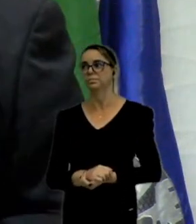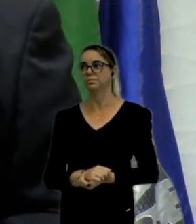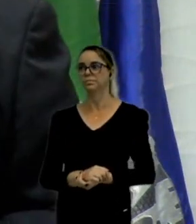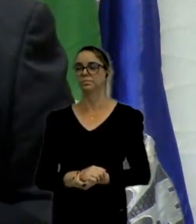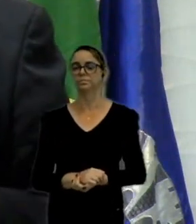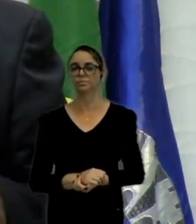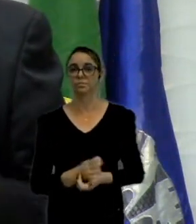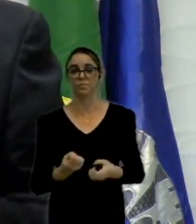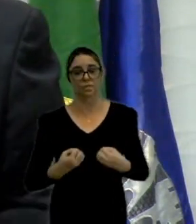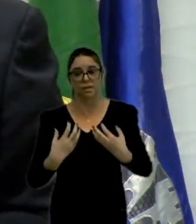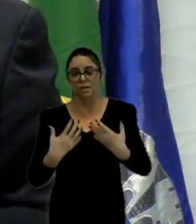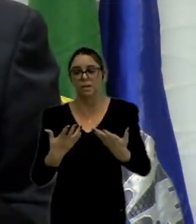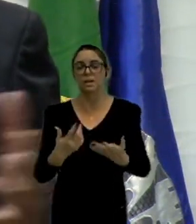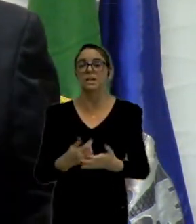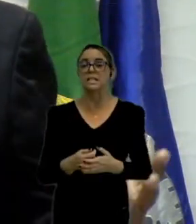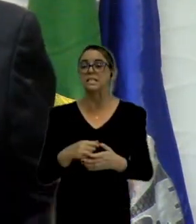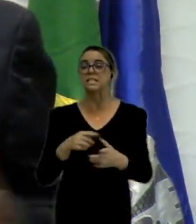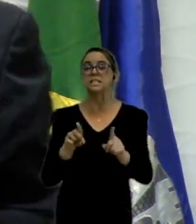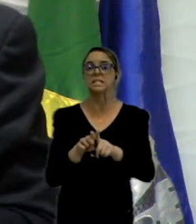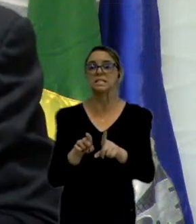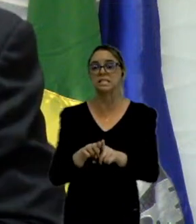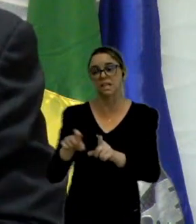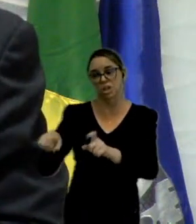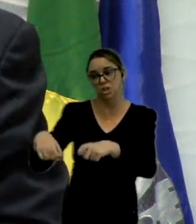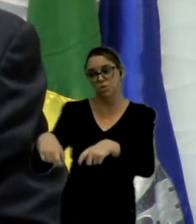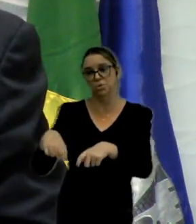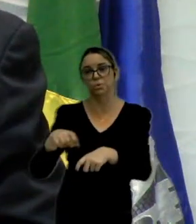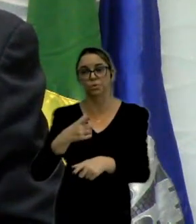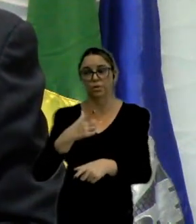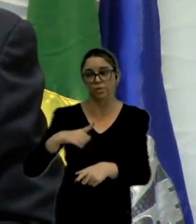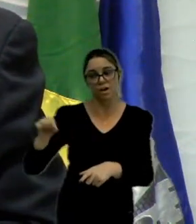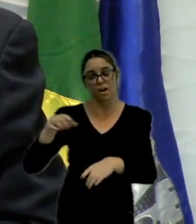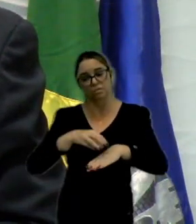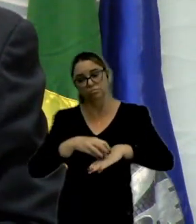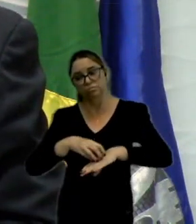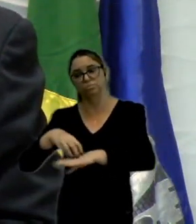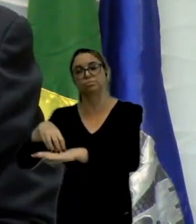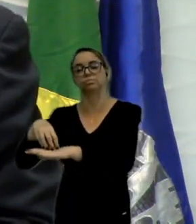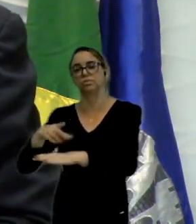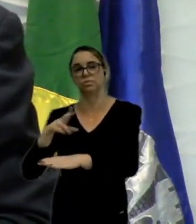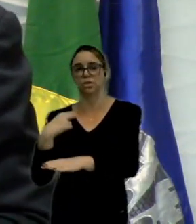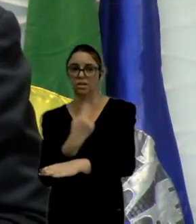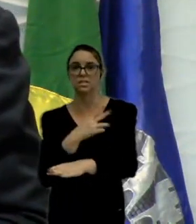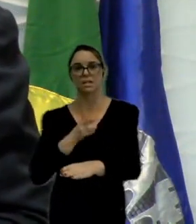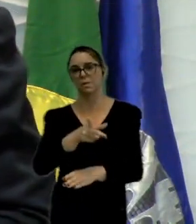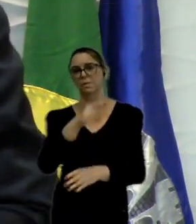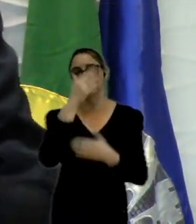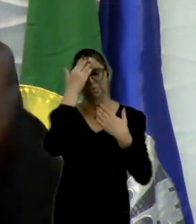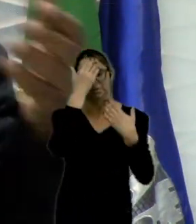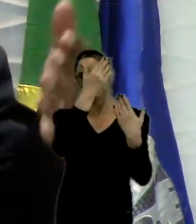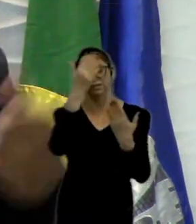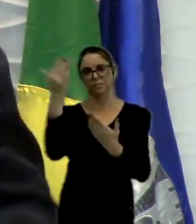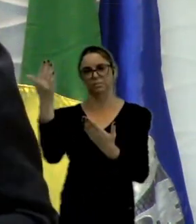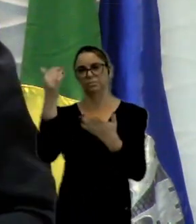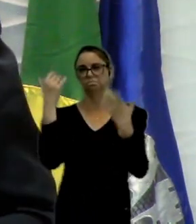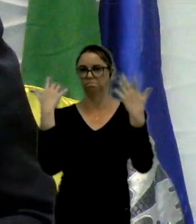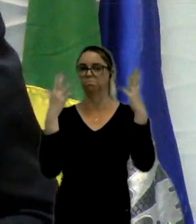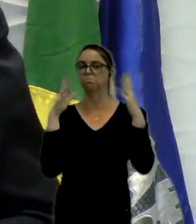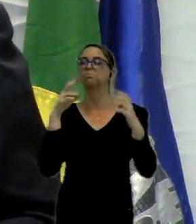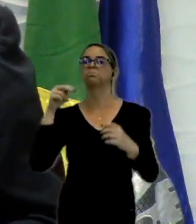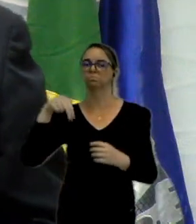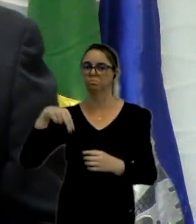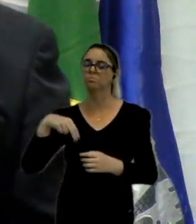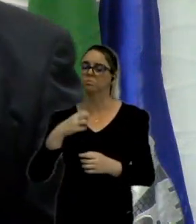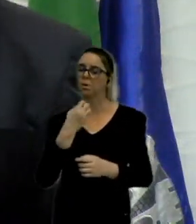Oxigênio, a gente já foi levar em Sydney e tudo. E a gente sempre fez isso e faz. Muito obrigado. Parabéns aí pelo seu